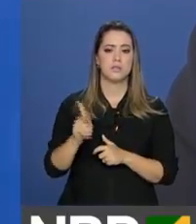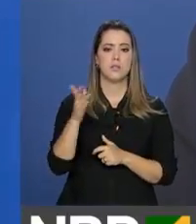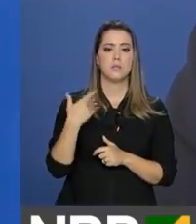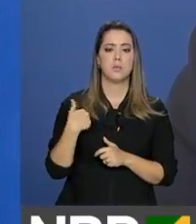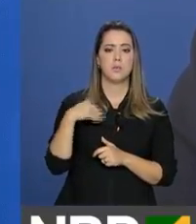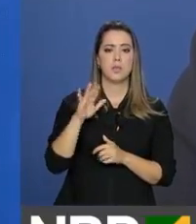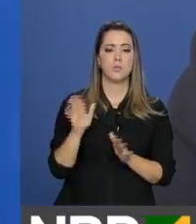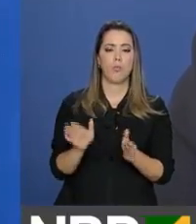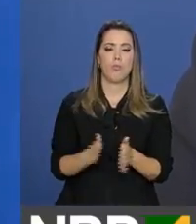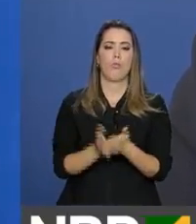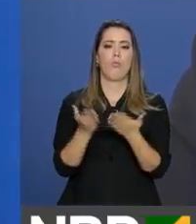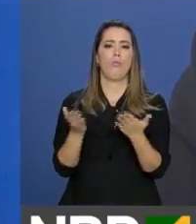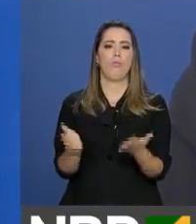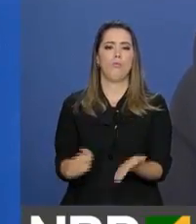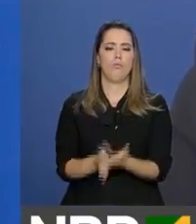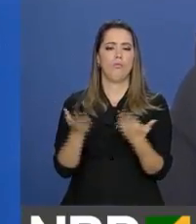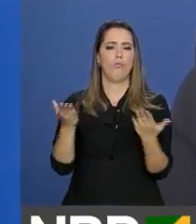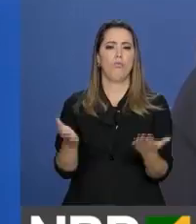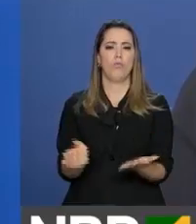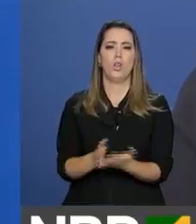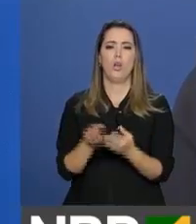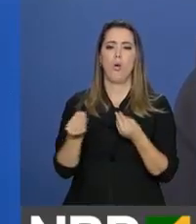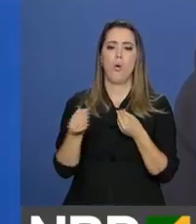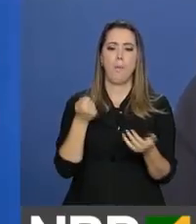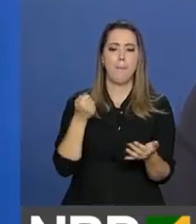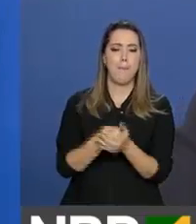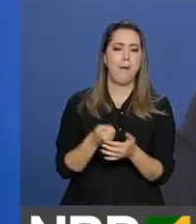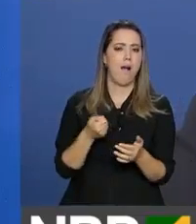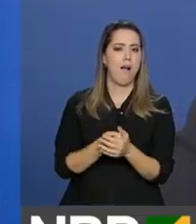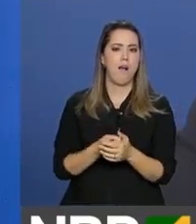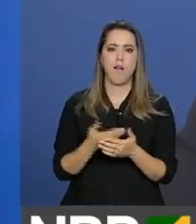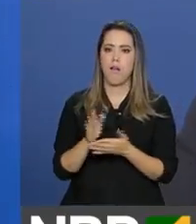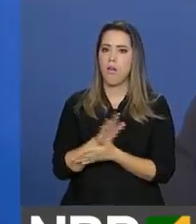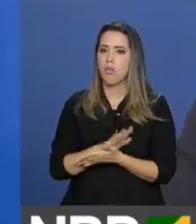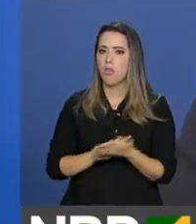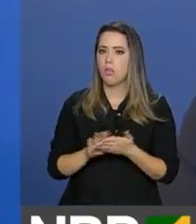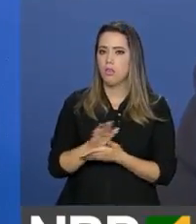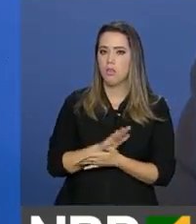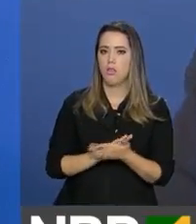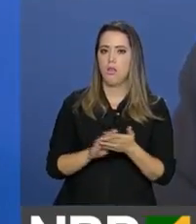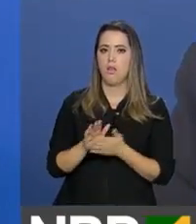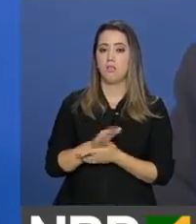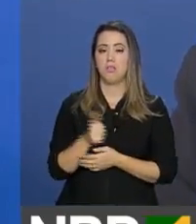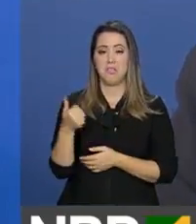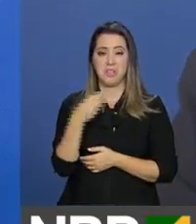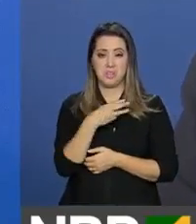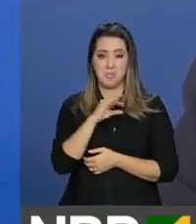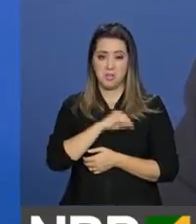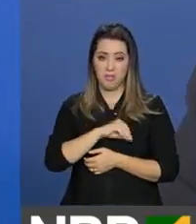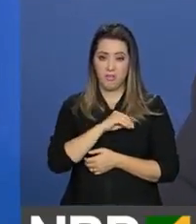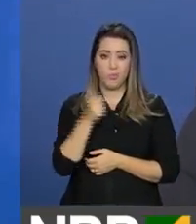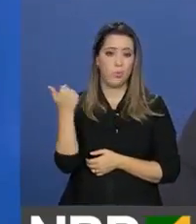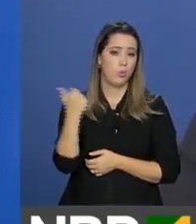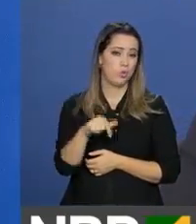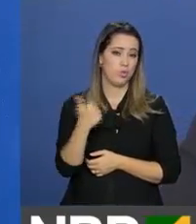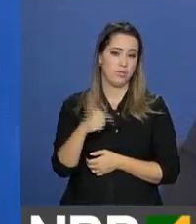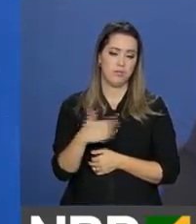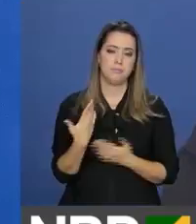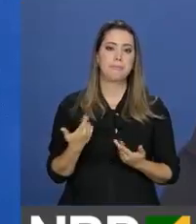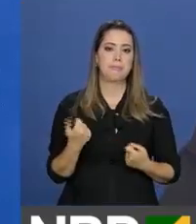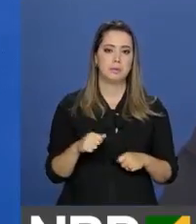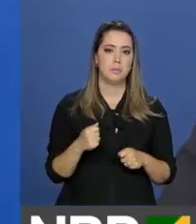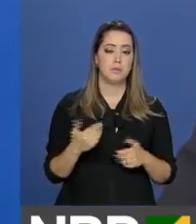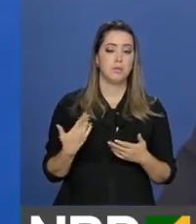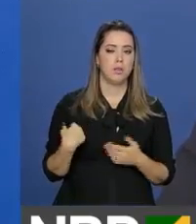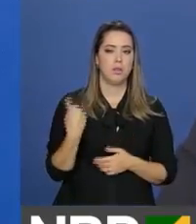míngua, não tinham como fechar o seu balanço, não tinham como sequer pagar o 13º salário. Nós tínhamos feito a